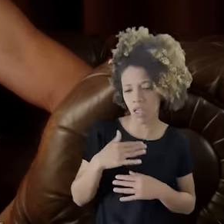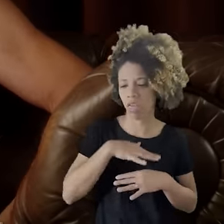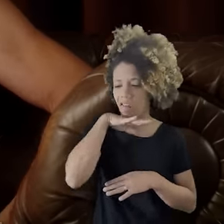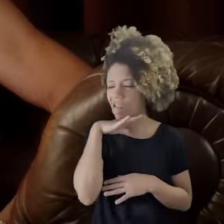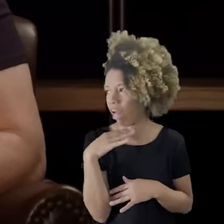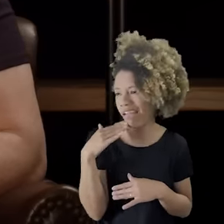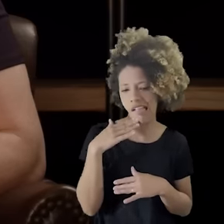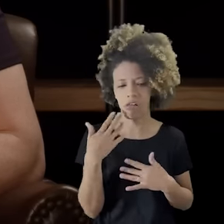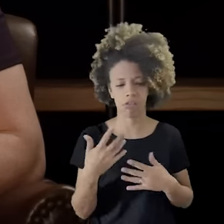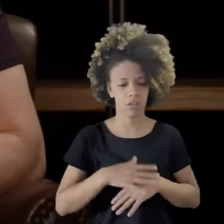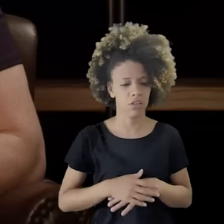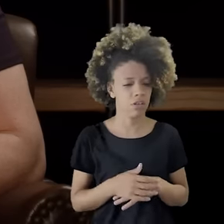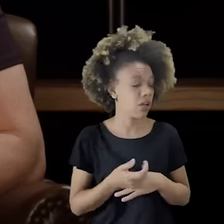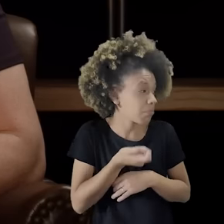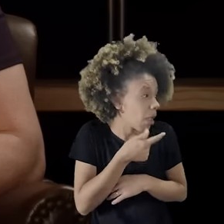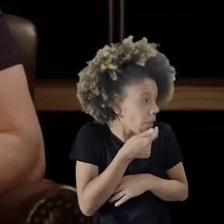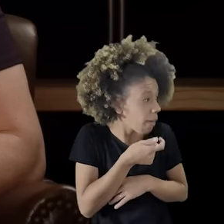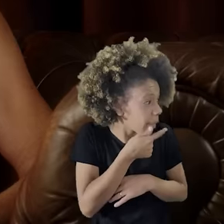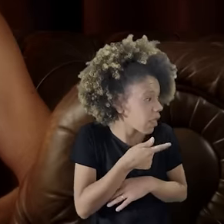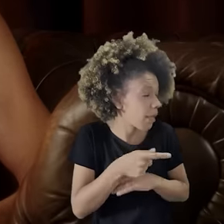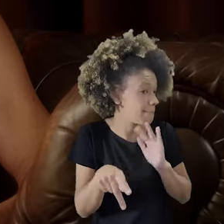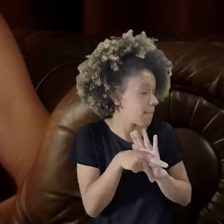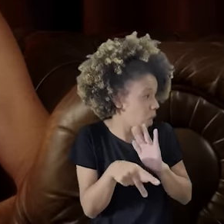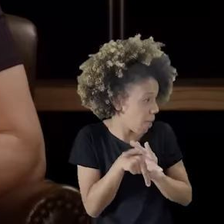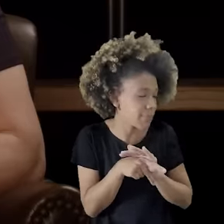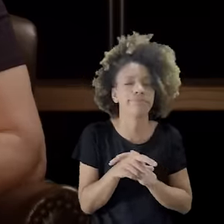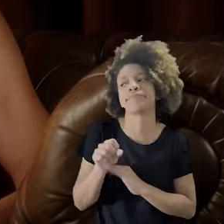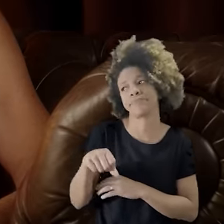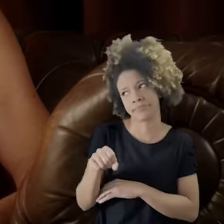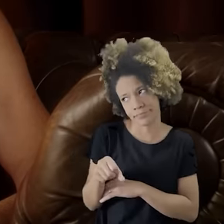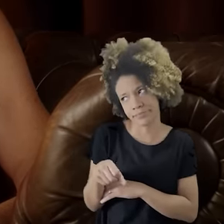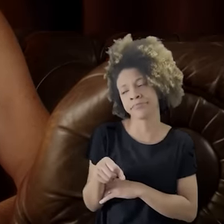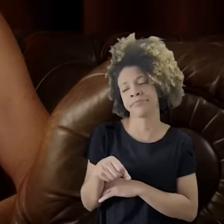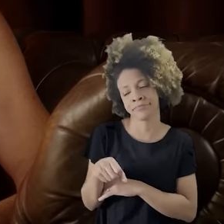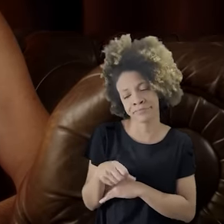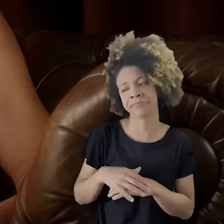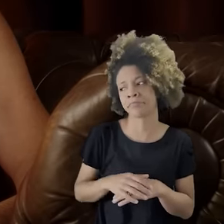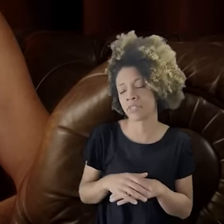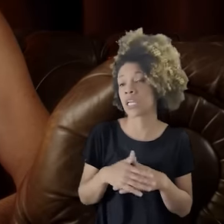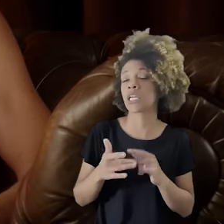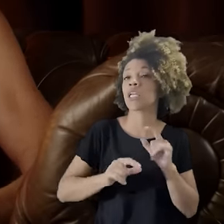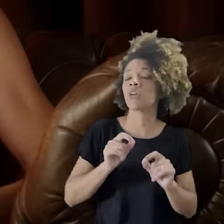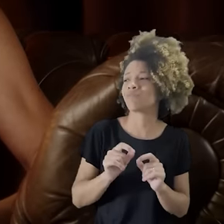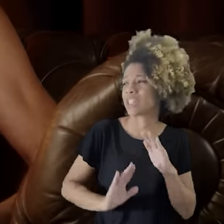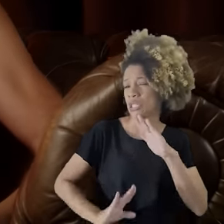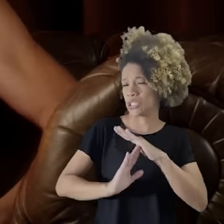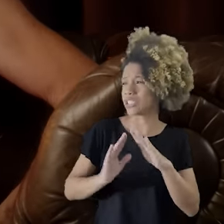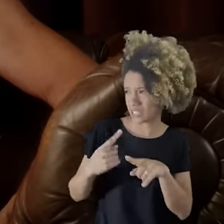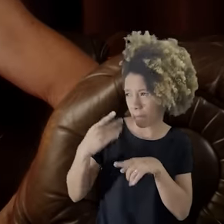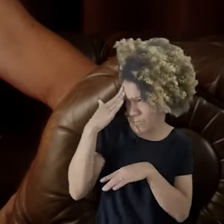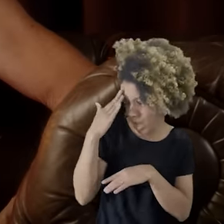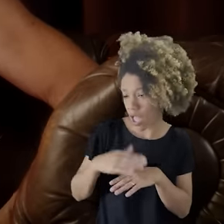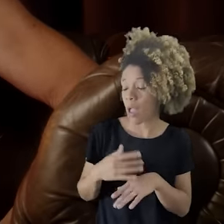forma injeta pro alto medicação tem gente que não é e essa exagero